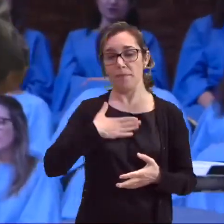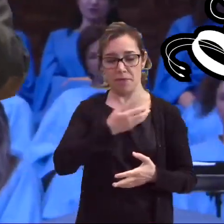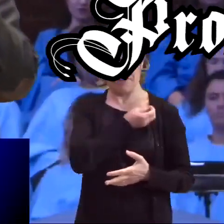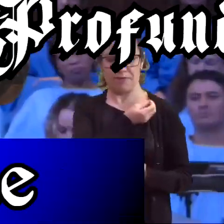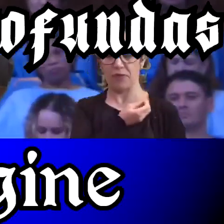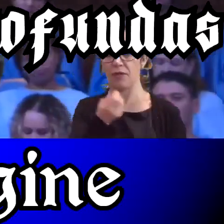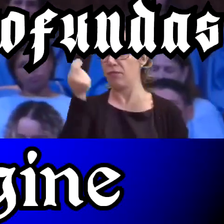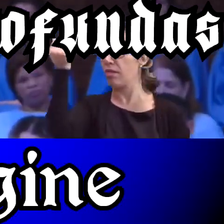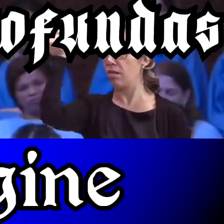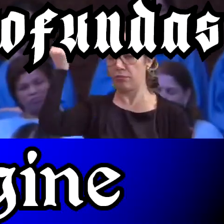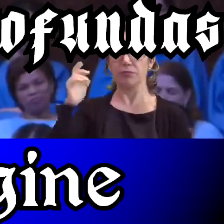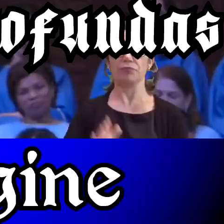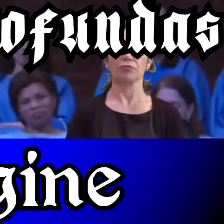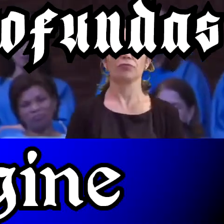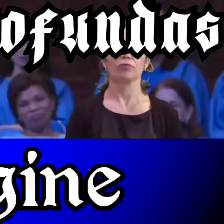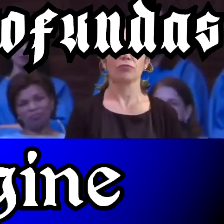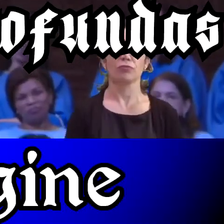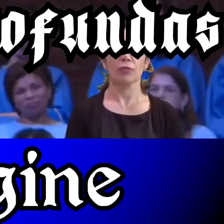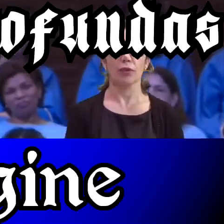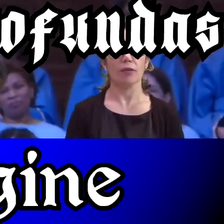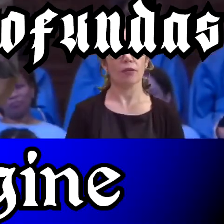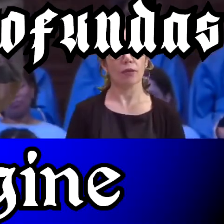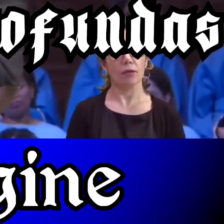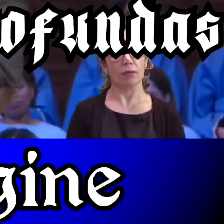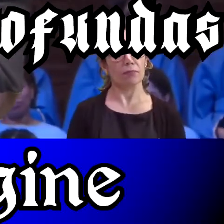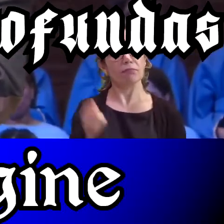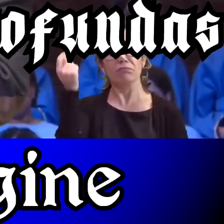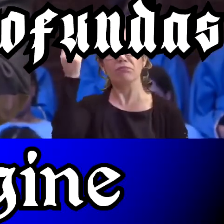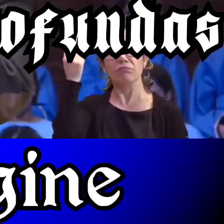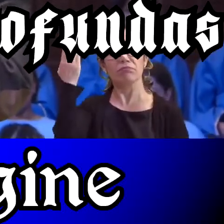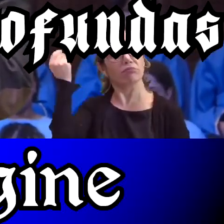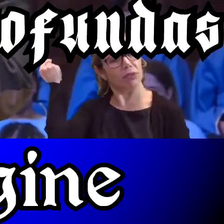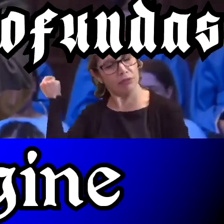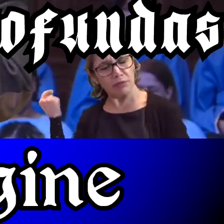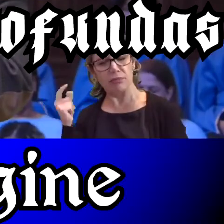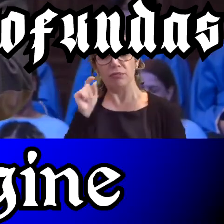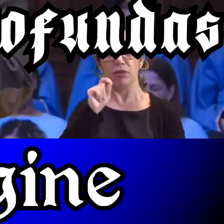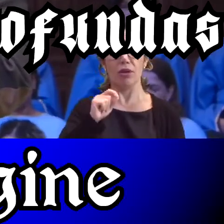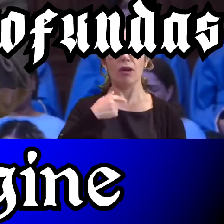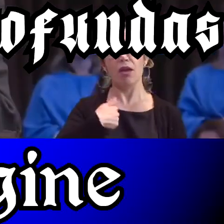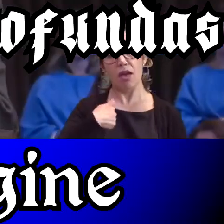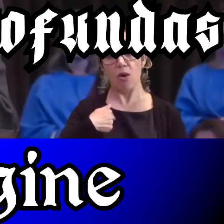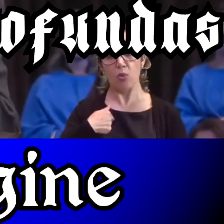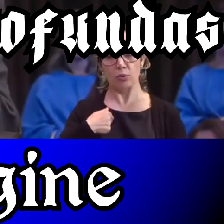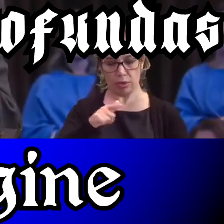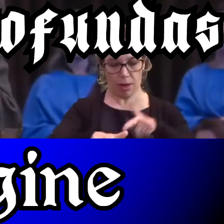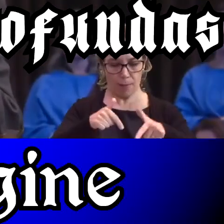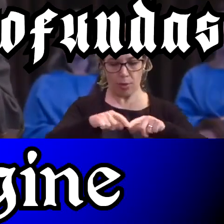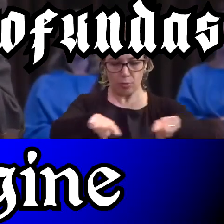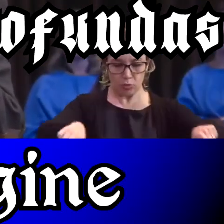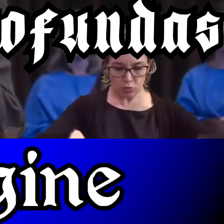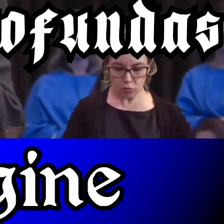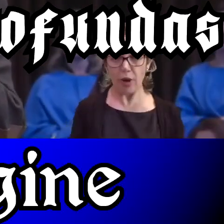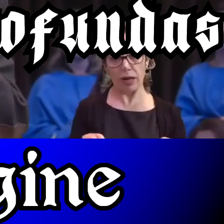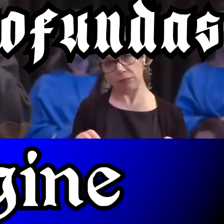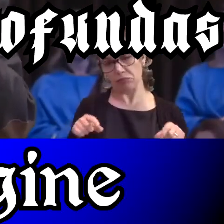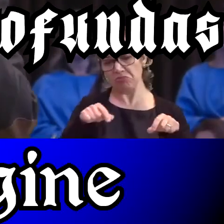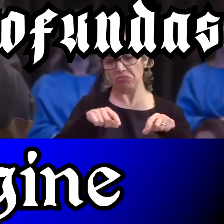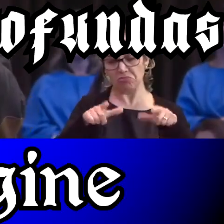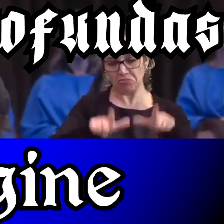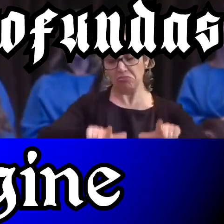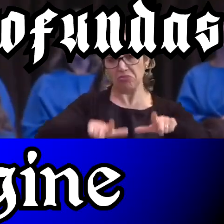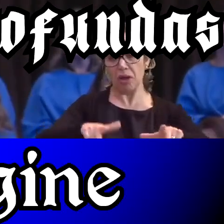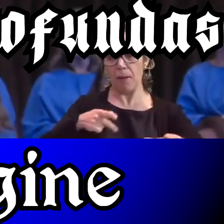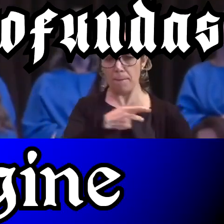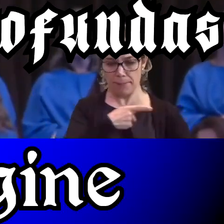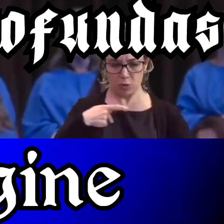há muitos anos atrás a minha sala Pastoral ficava bem ali na entrada do prédio ali dentro